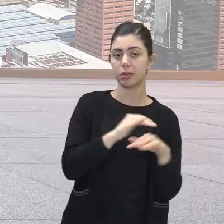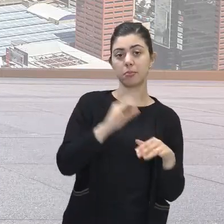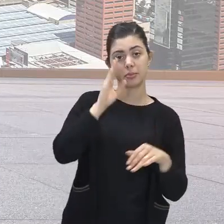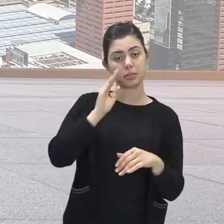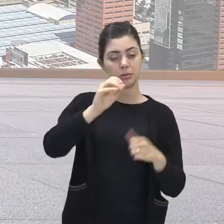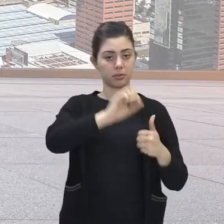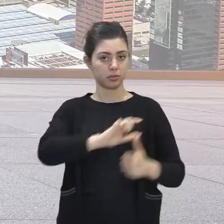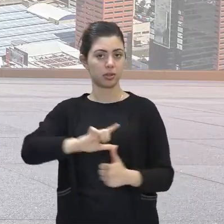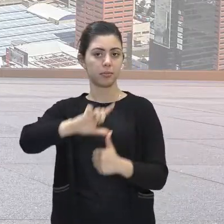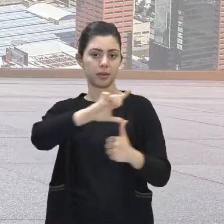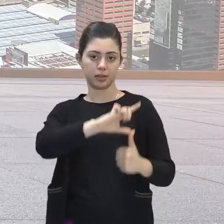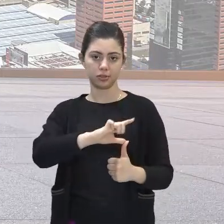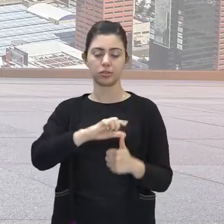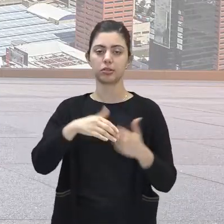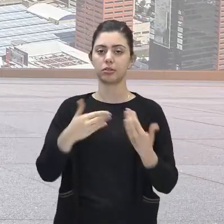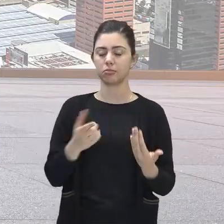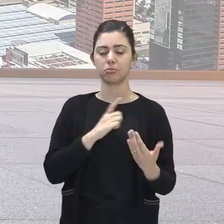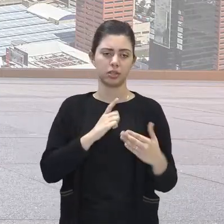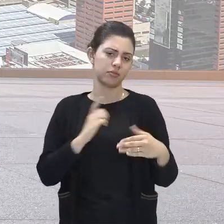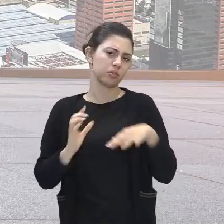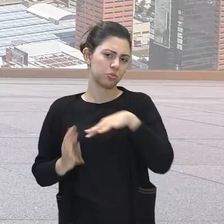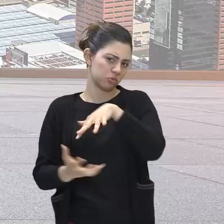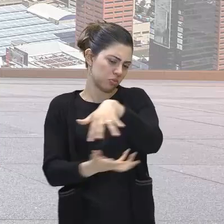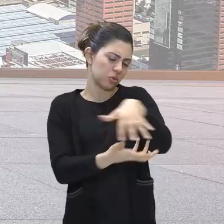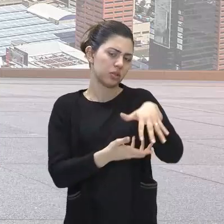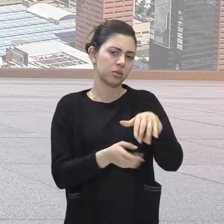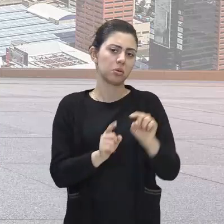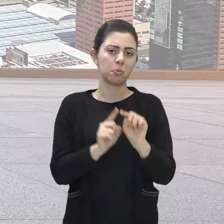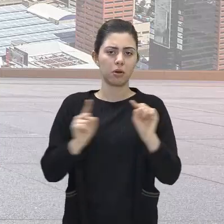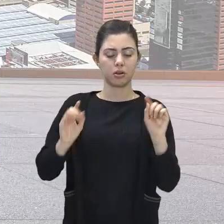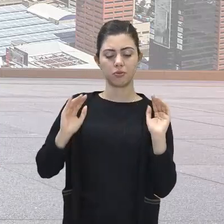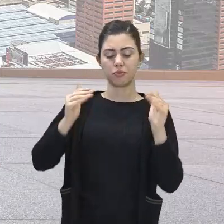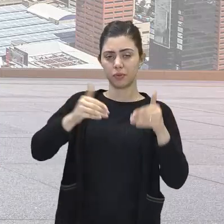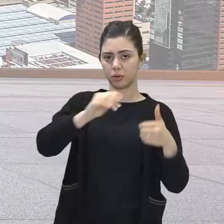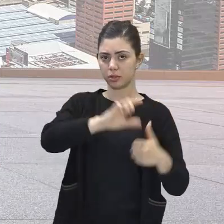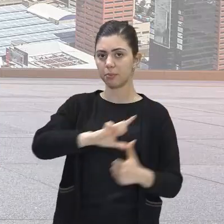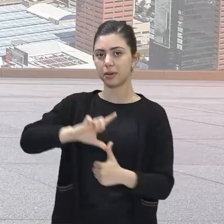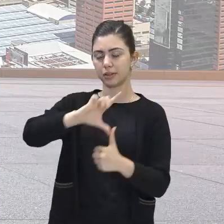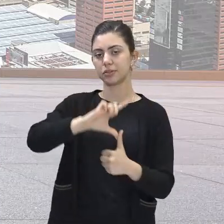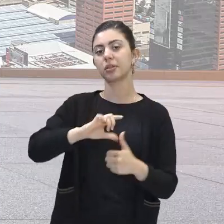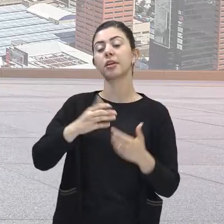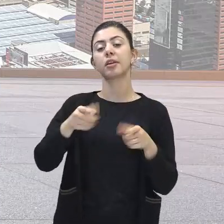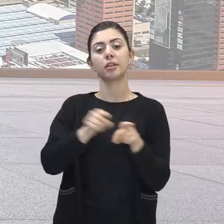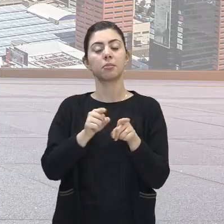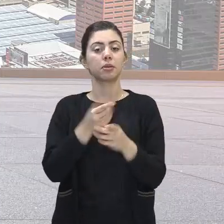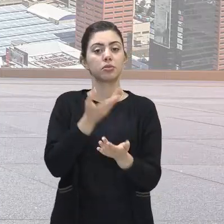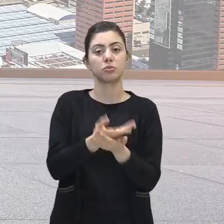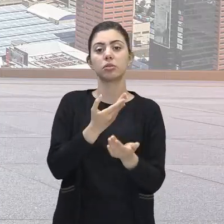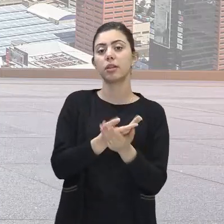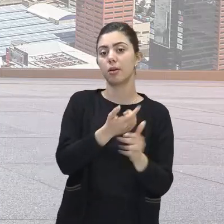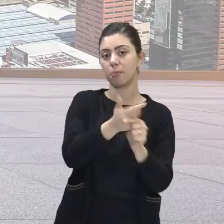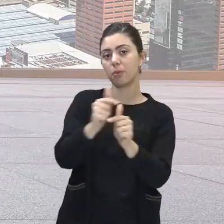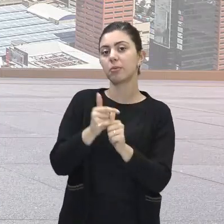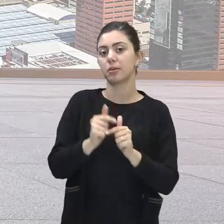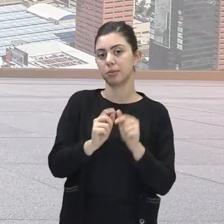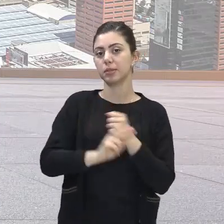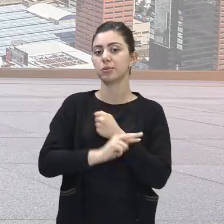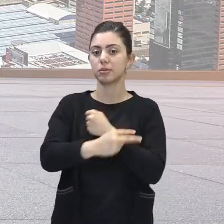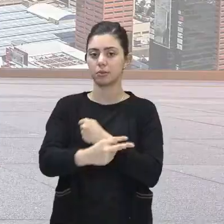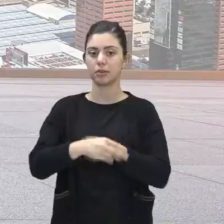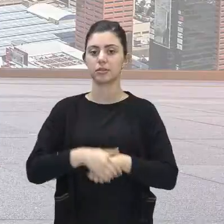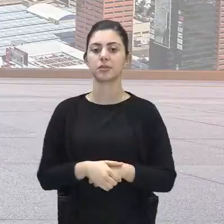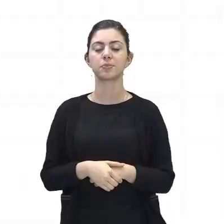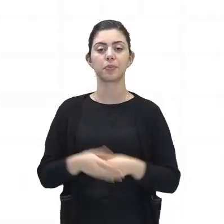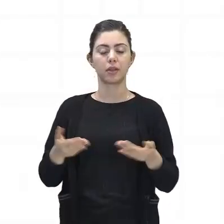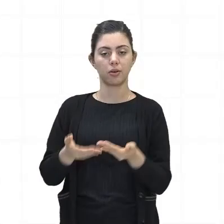né? Porque a urbanização ocorreu no mundo todo. E a gente vai verificar alguns problemas relacionados a isso. Tá bom, pessoal? Vamos